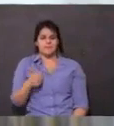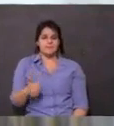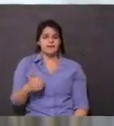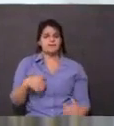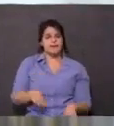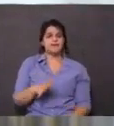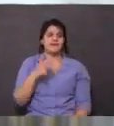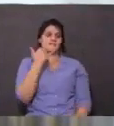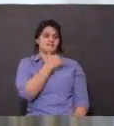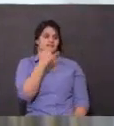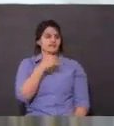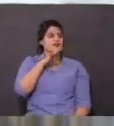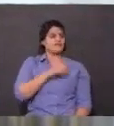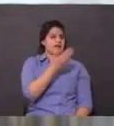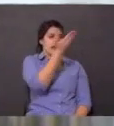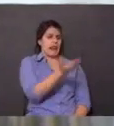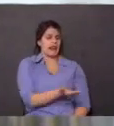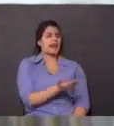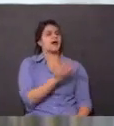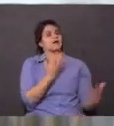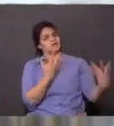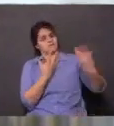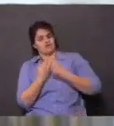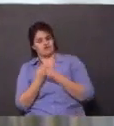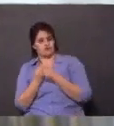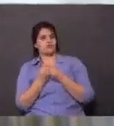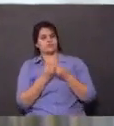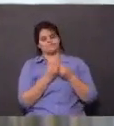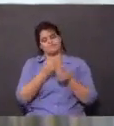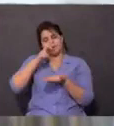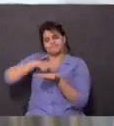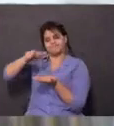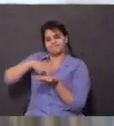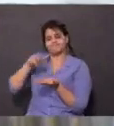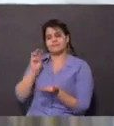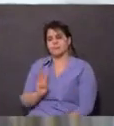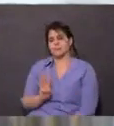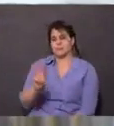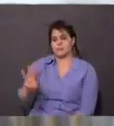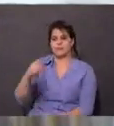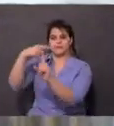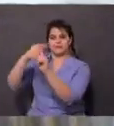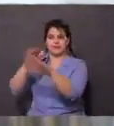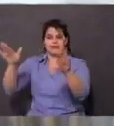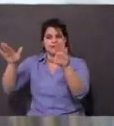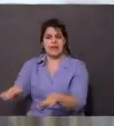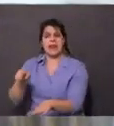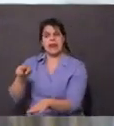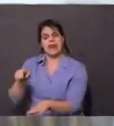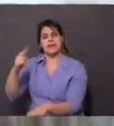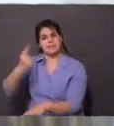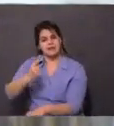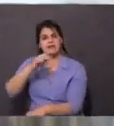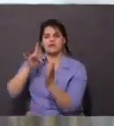Sentiu-se feliz com o regresso de Jesus a Nazaré, onde lhes era submisso, como concluiu